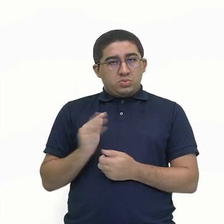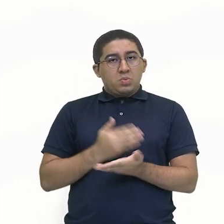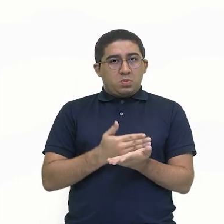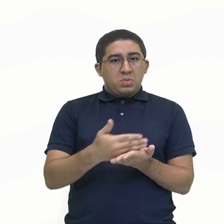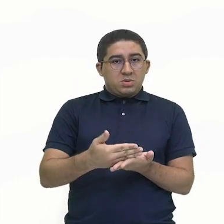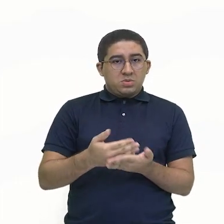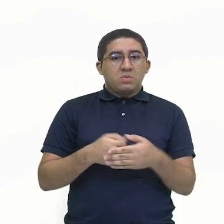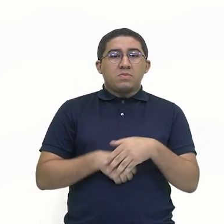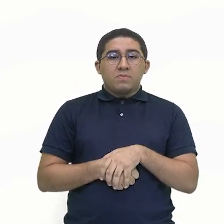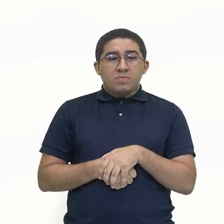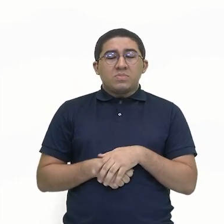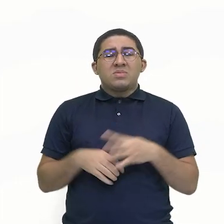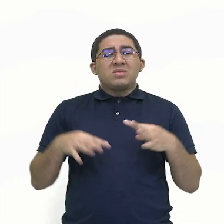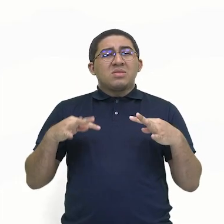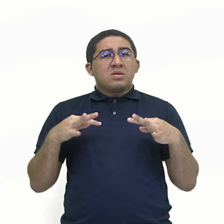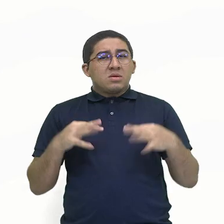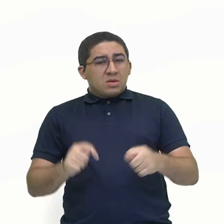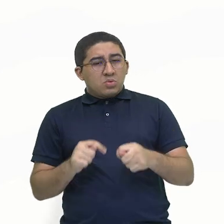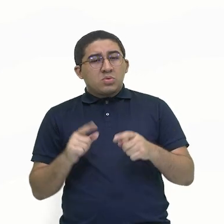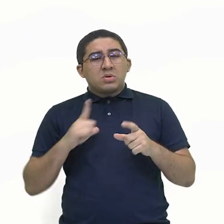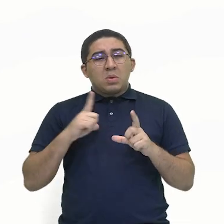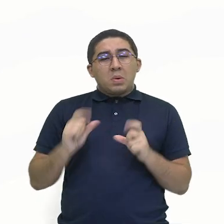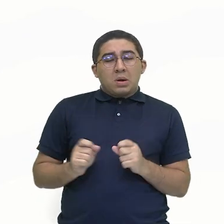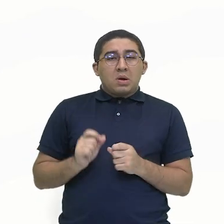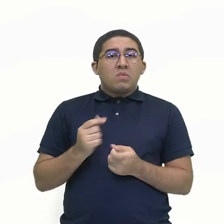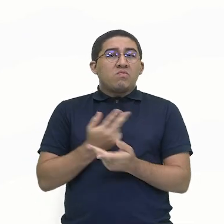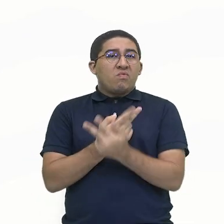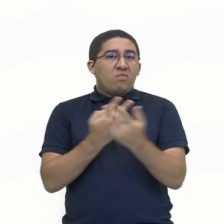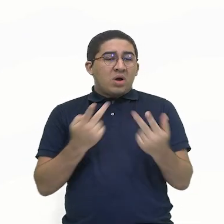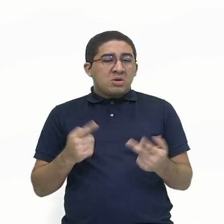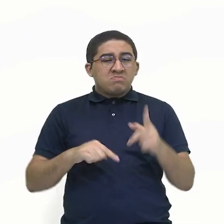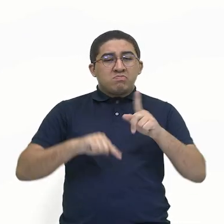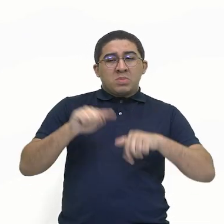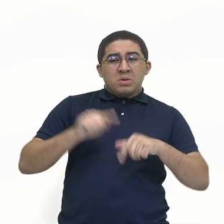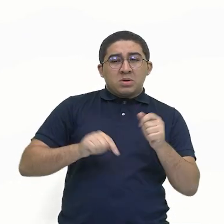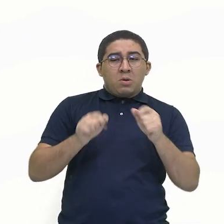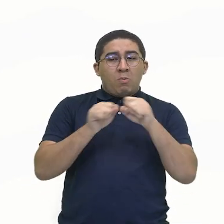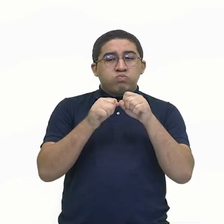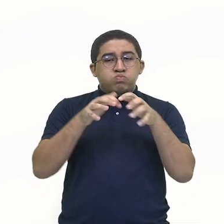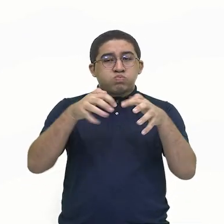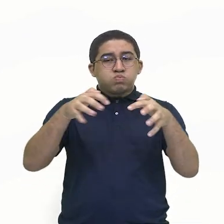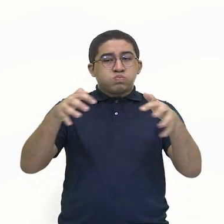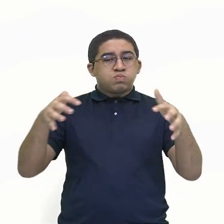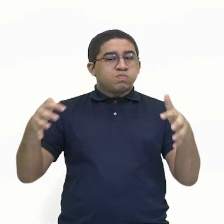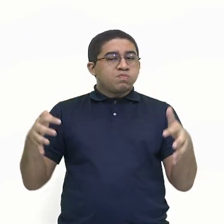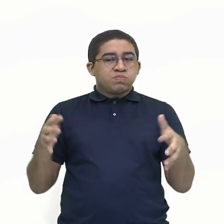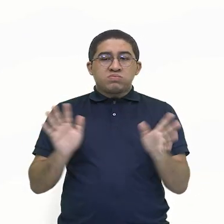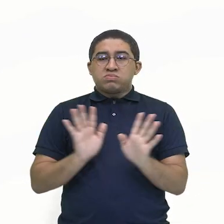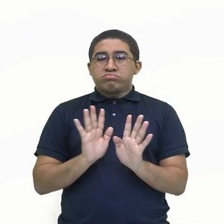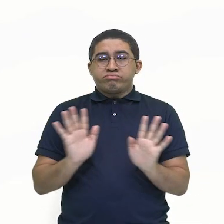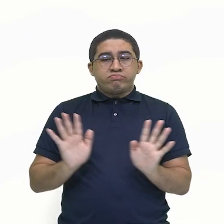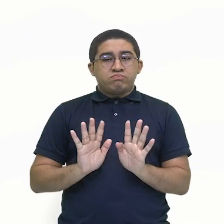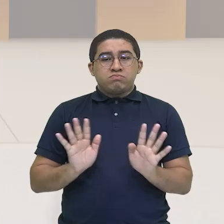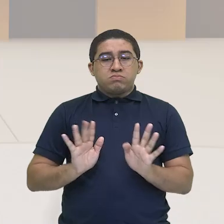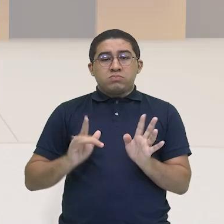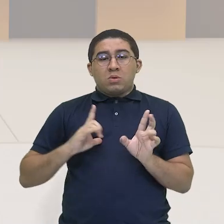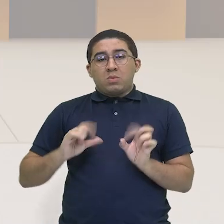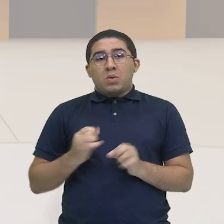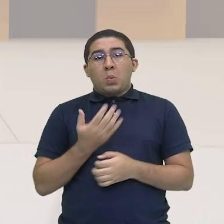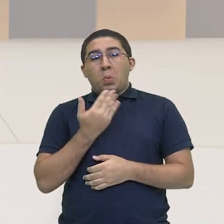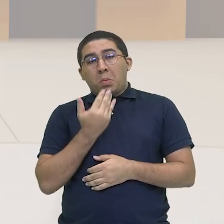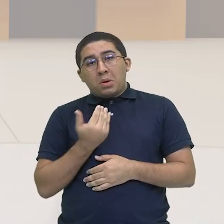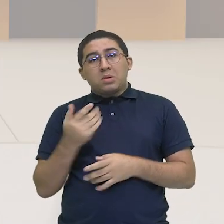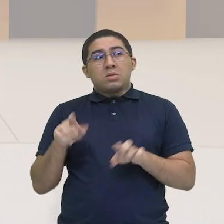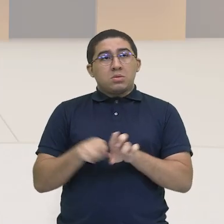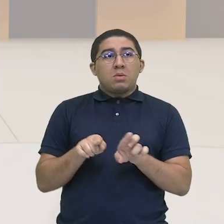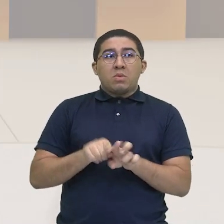início, imerso por muitos produtos, muitos rejeitos, né, de alimentos,